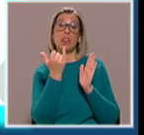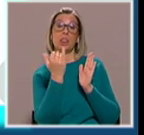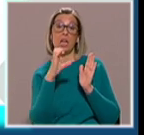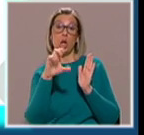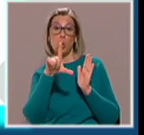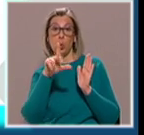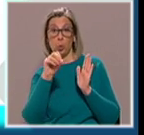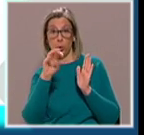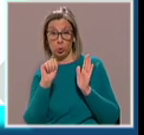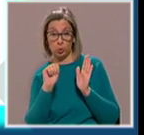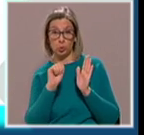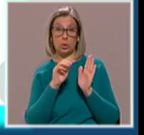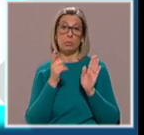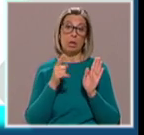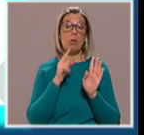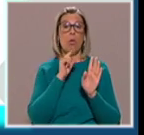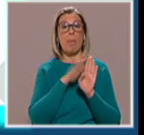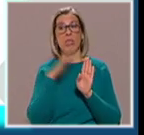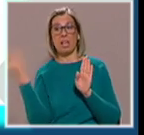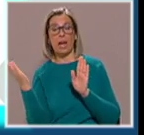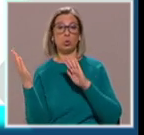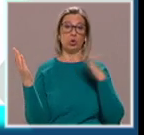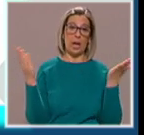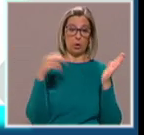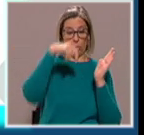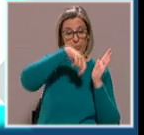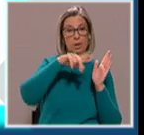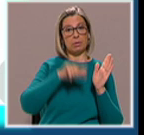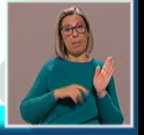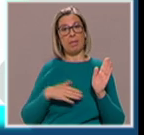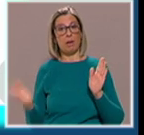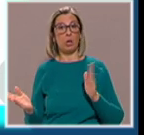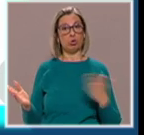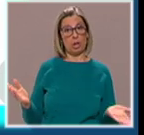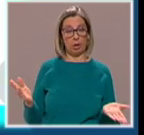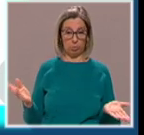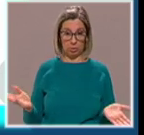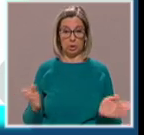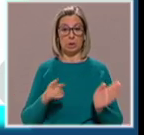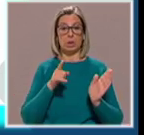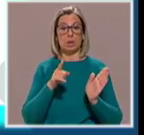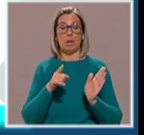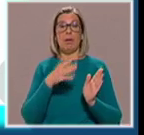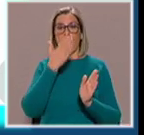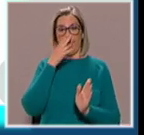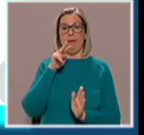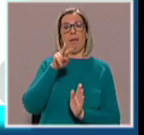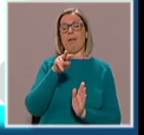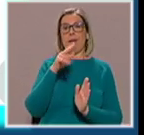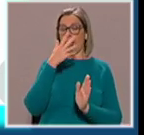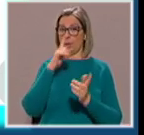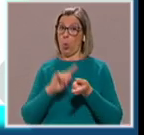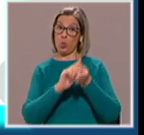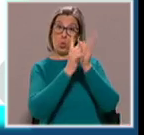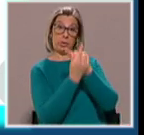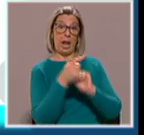lado esquerdo do coração, a aurícula direita, ventrículo esquerdo e ventrículo direito. Chamo só a atenção para o lado esquerdo e o lado direito vos parecer ao contrário, aí